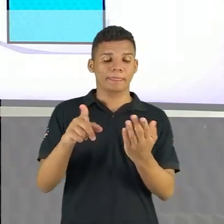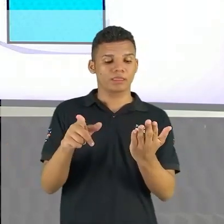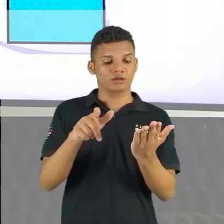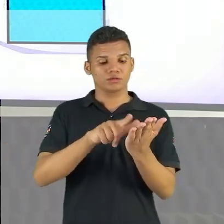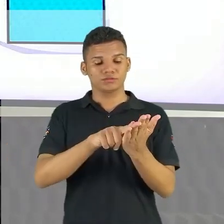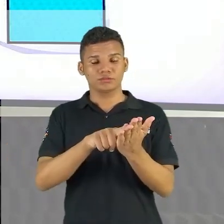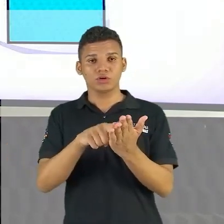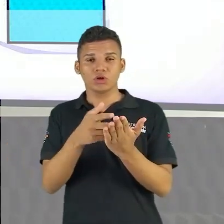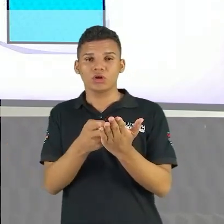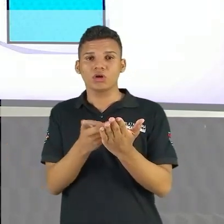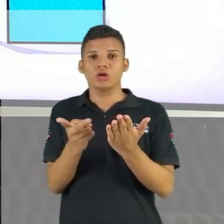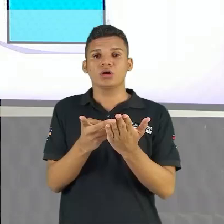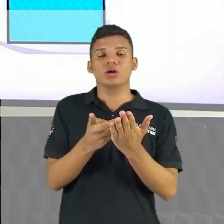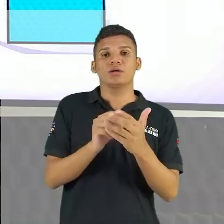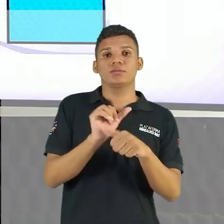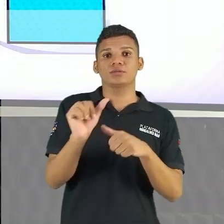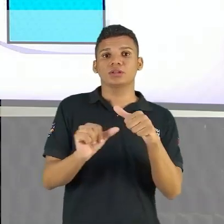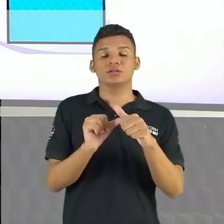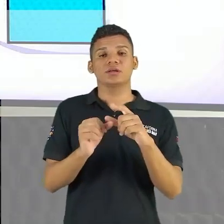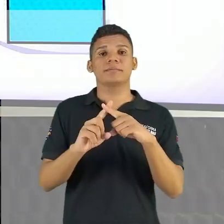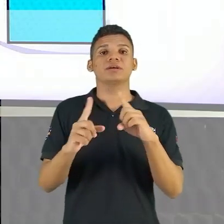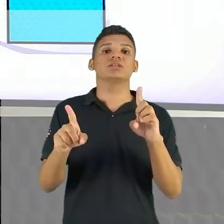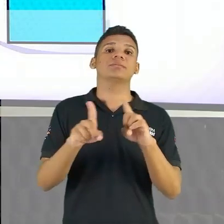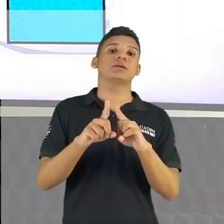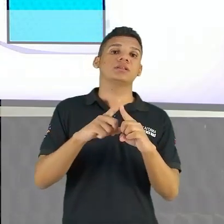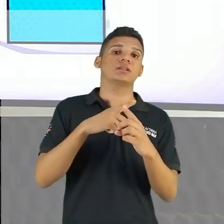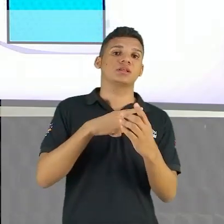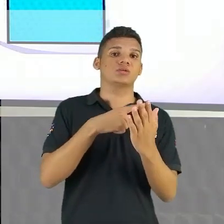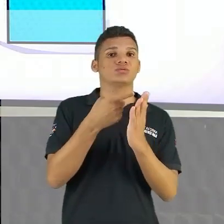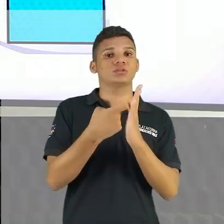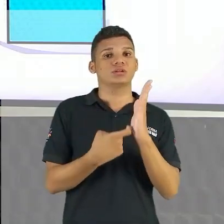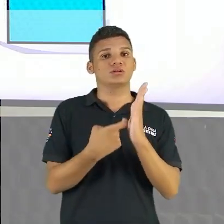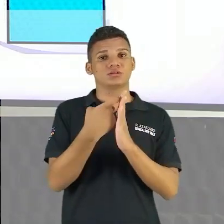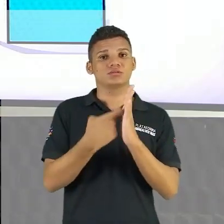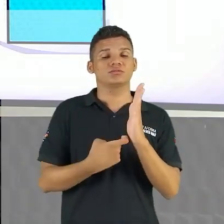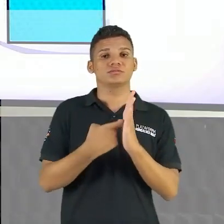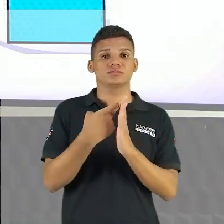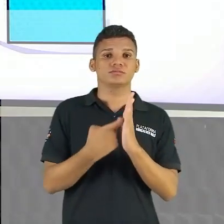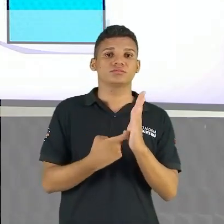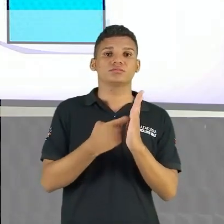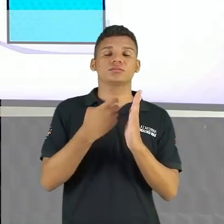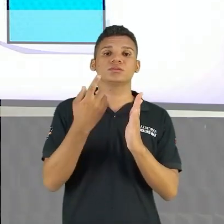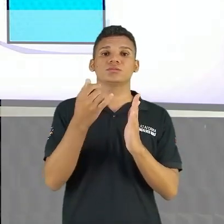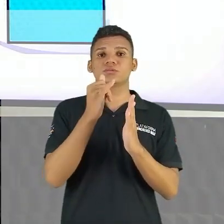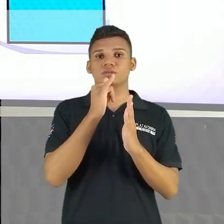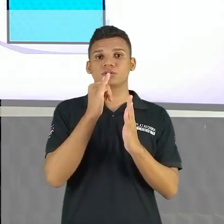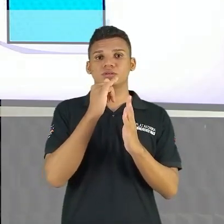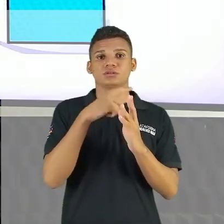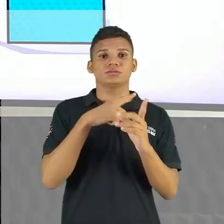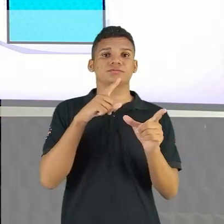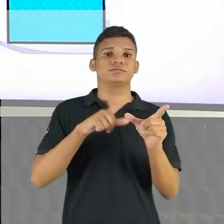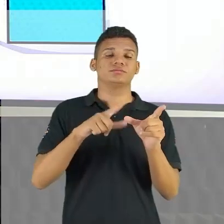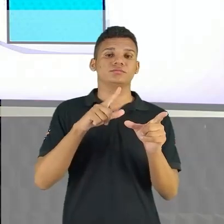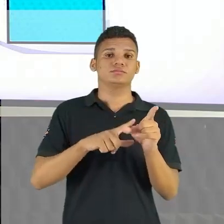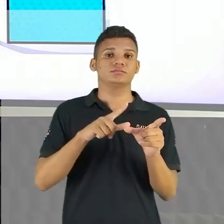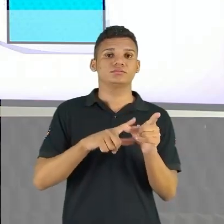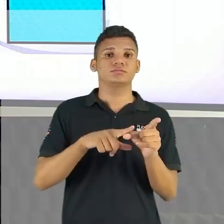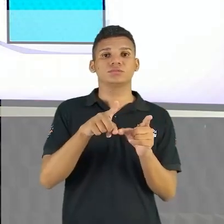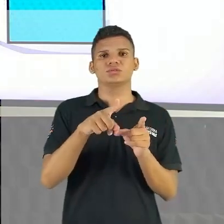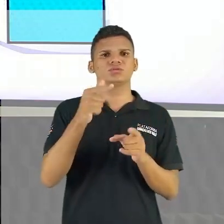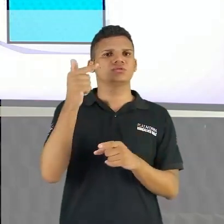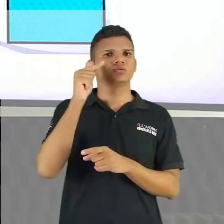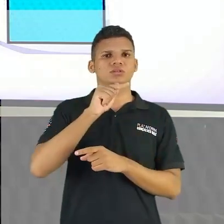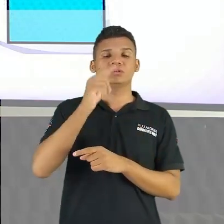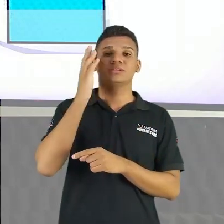folha definitiva e a gente tem também um texto completamente legível ou seja letras que você não consegue